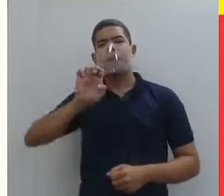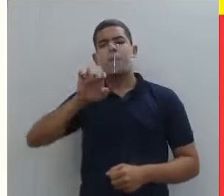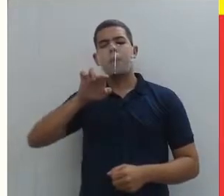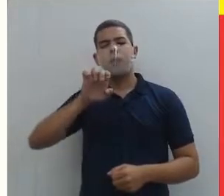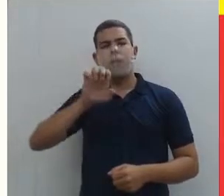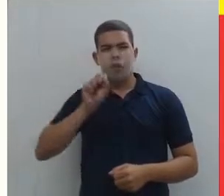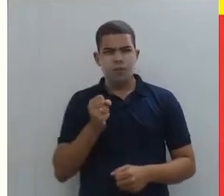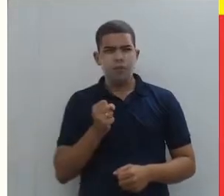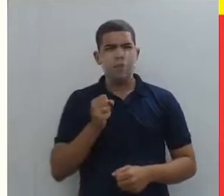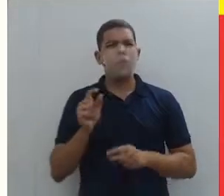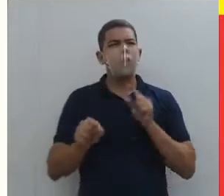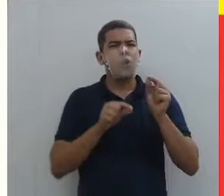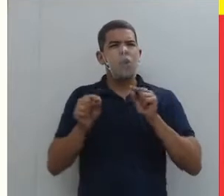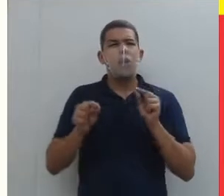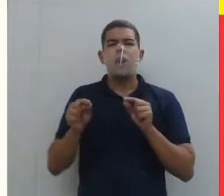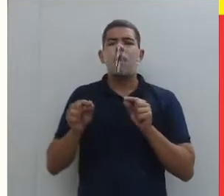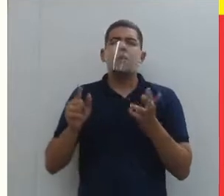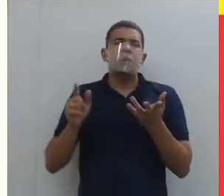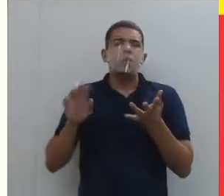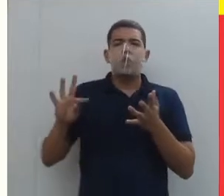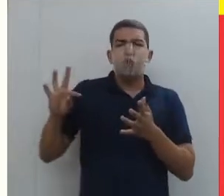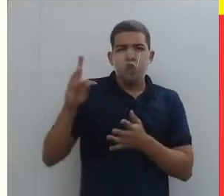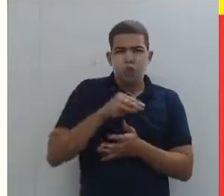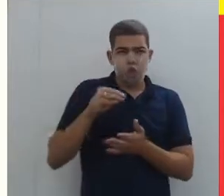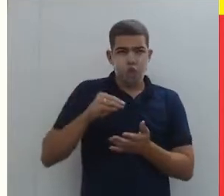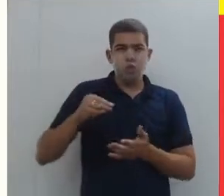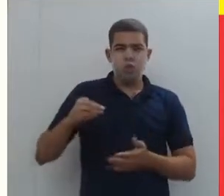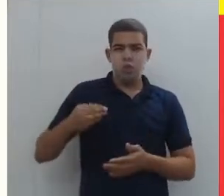todos os seres vivos são